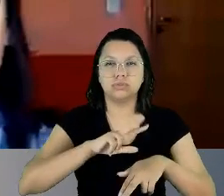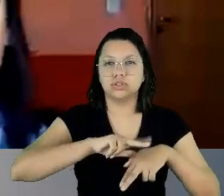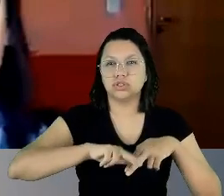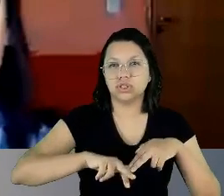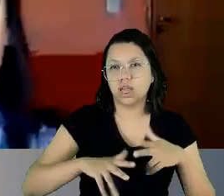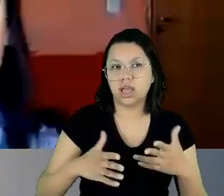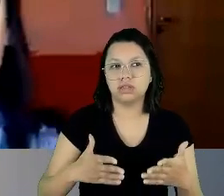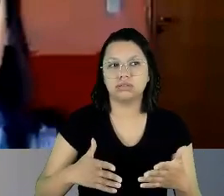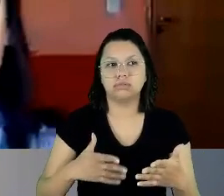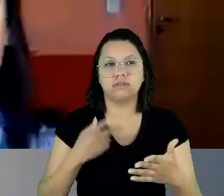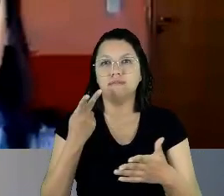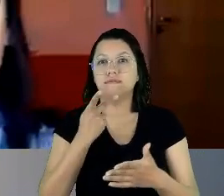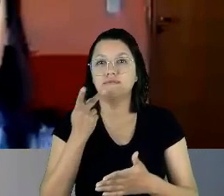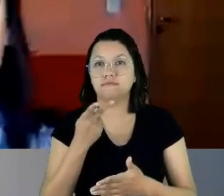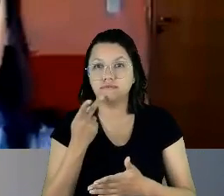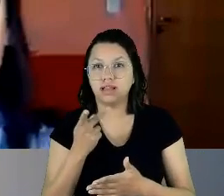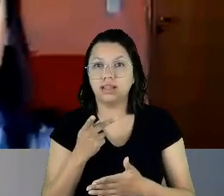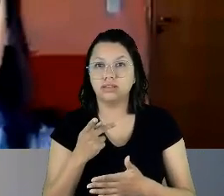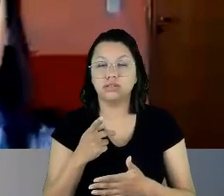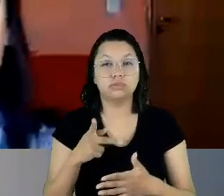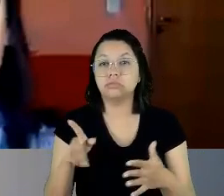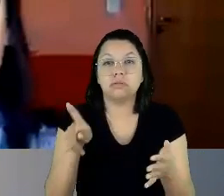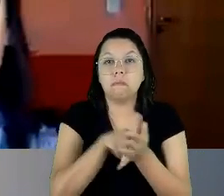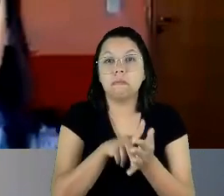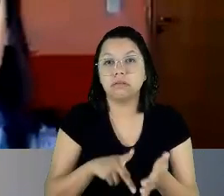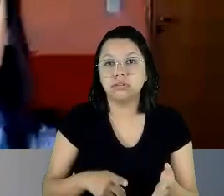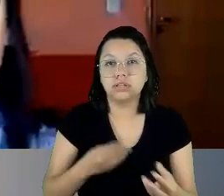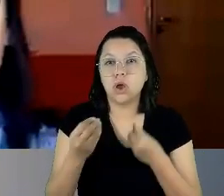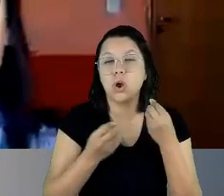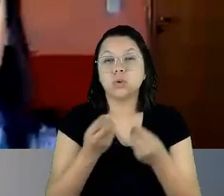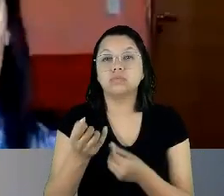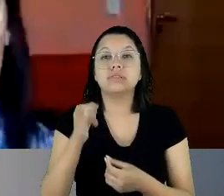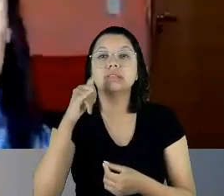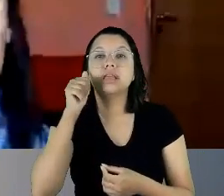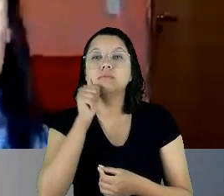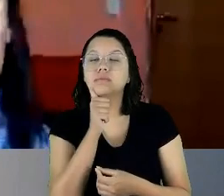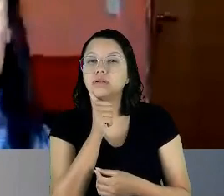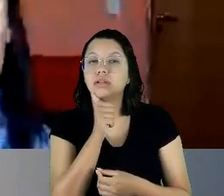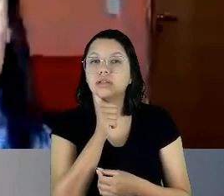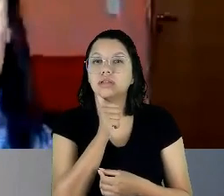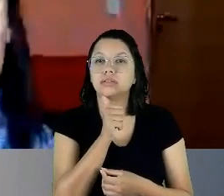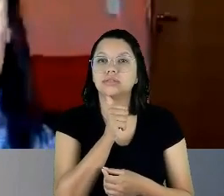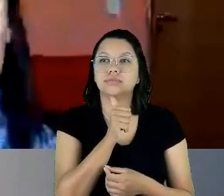de gênero, a gente logo fala sobre o não pertencimento, como se a mulher tivesse